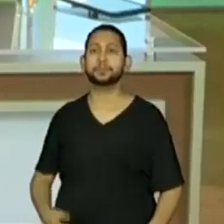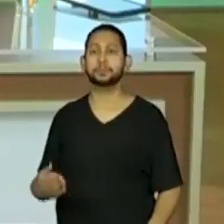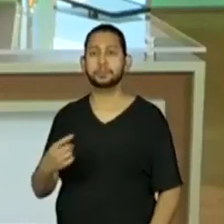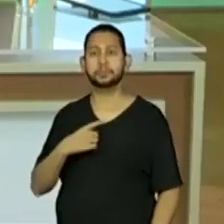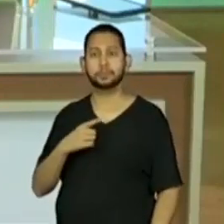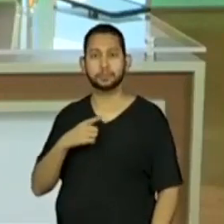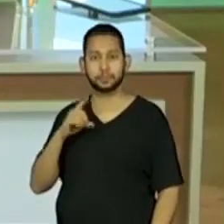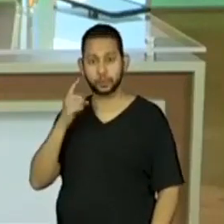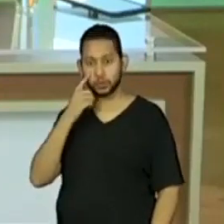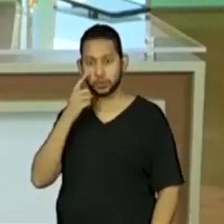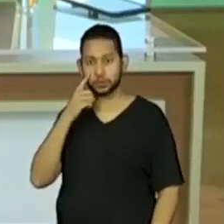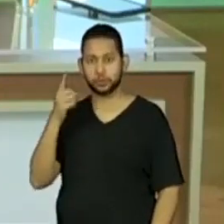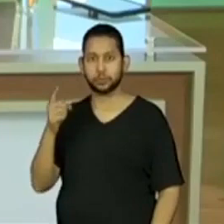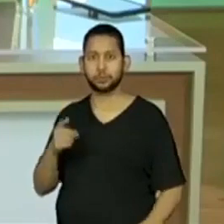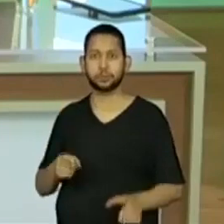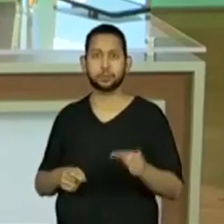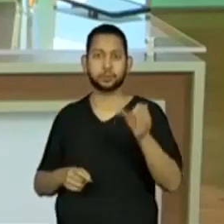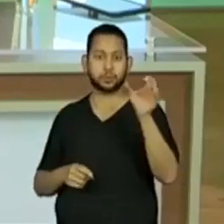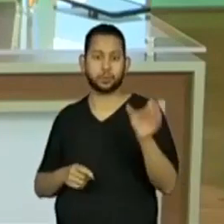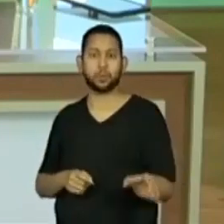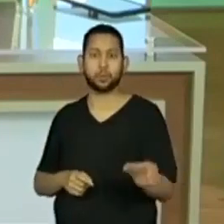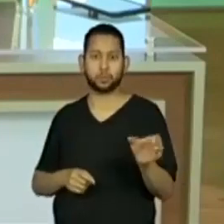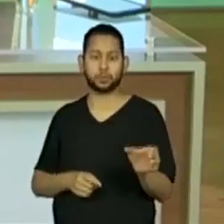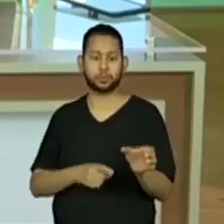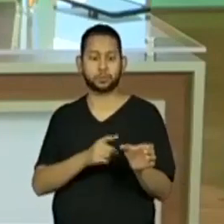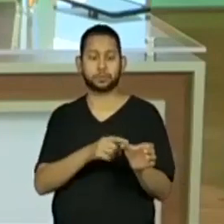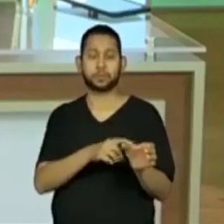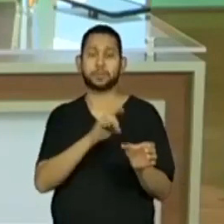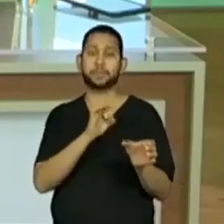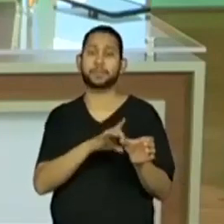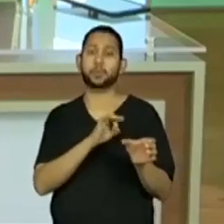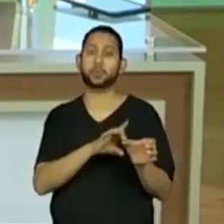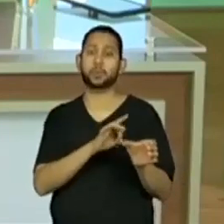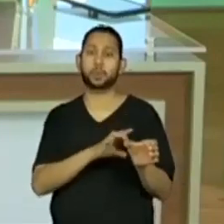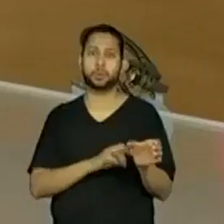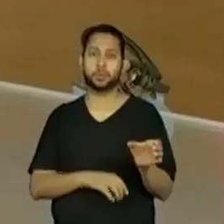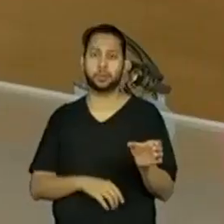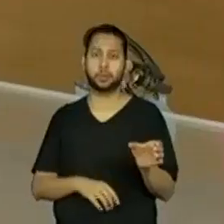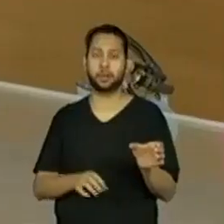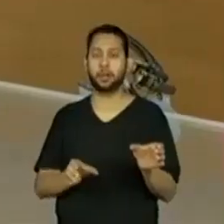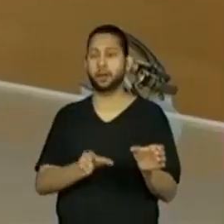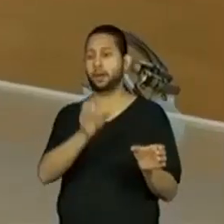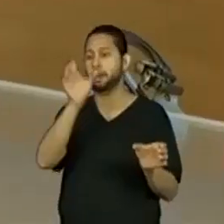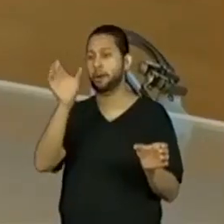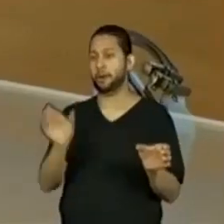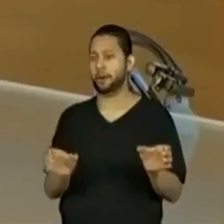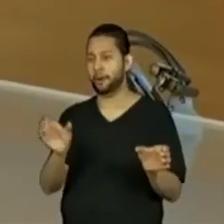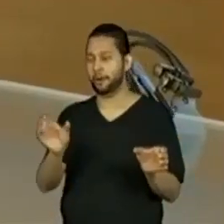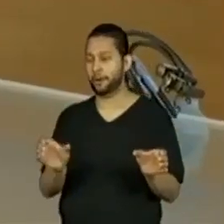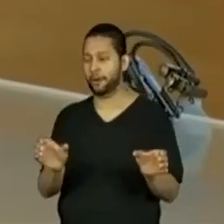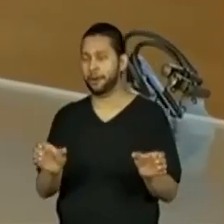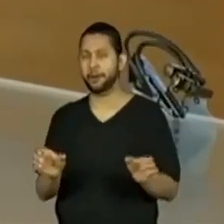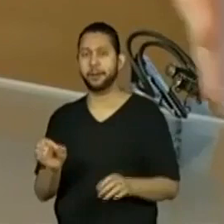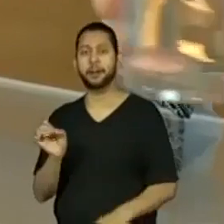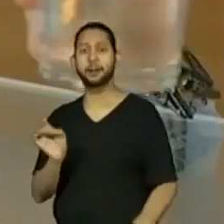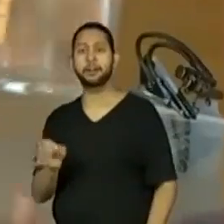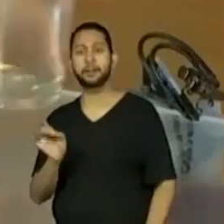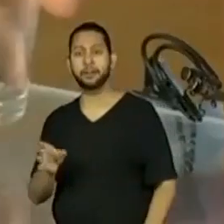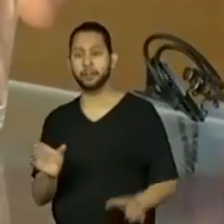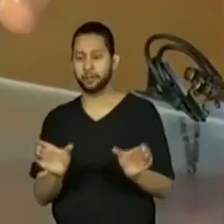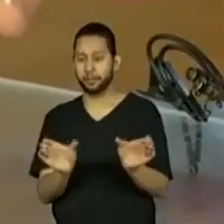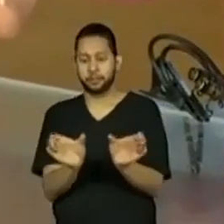temos aqui um copo de vidro e outro copo de